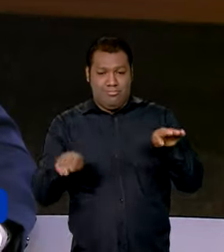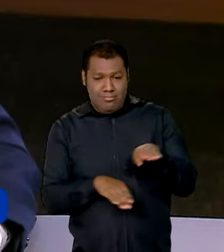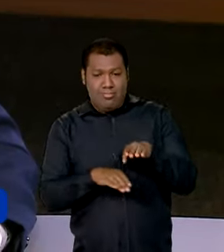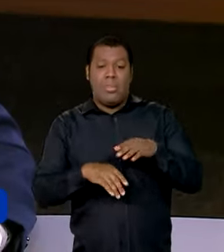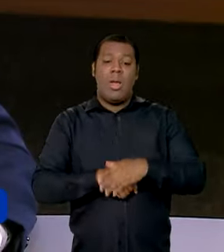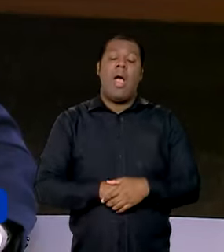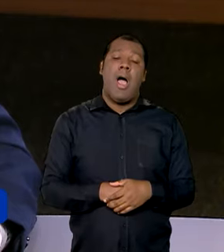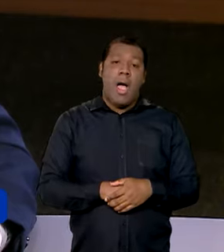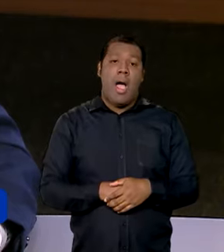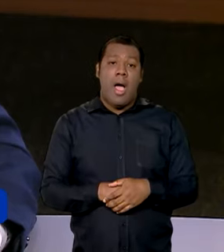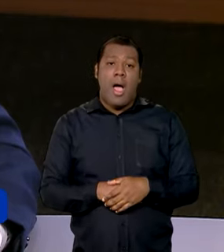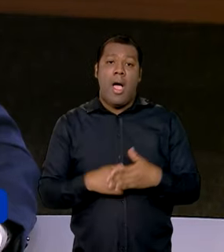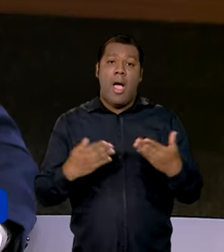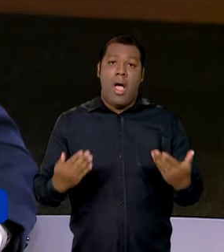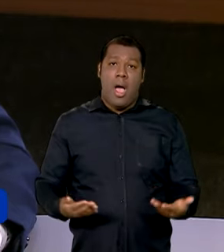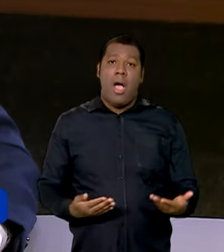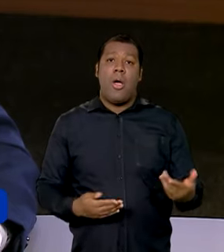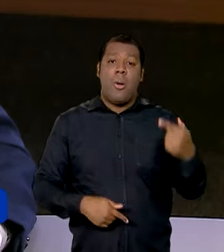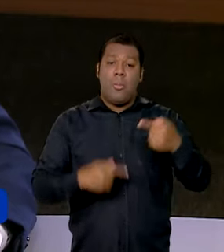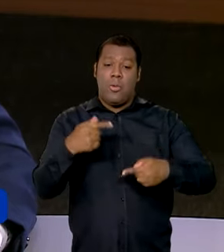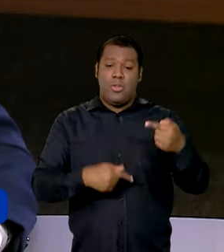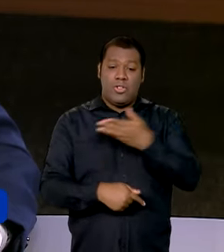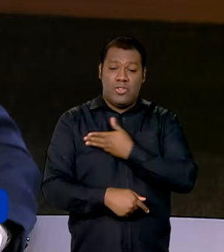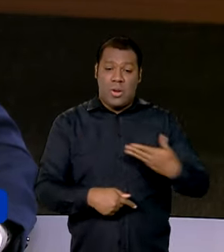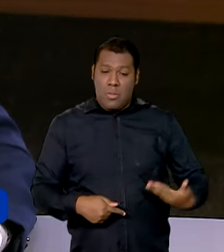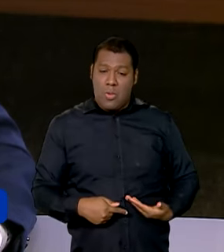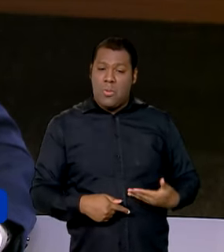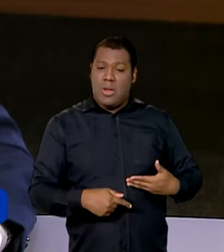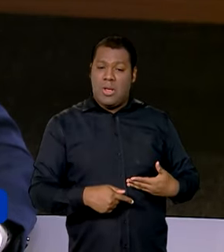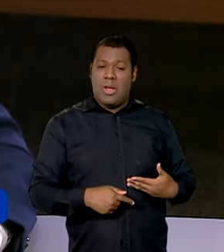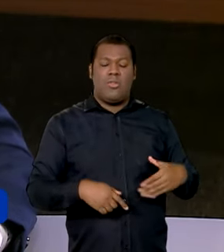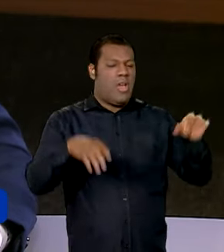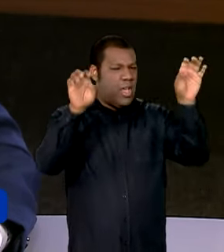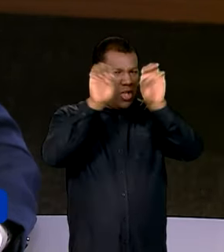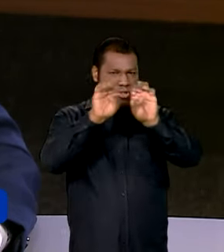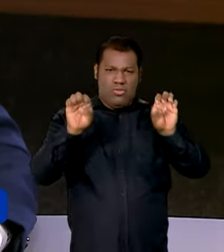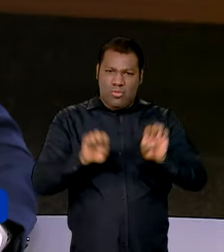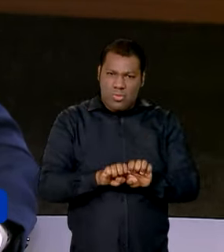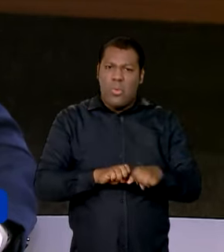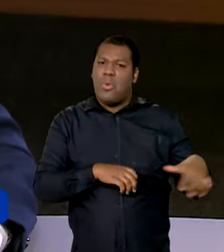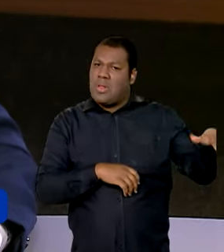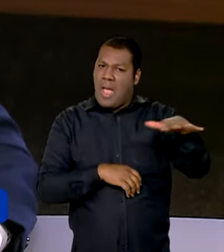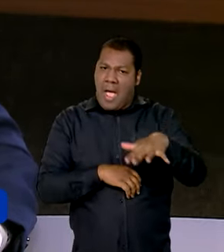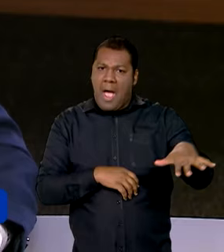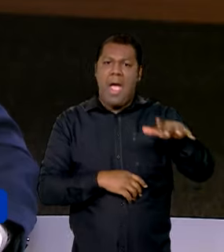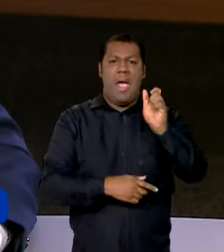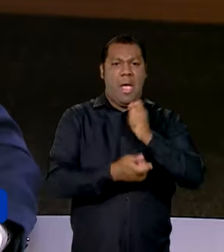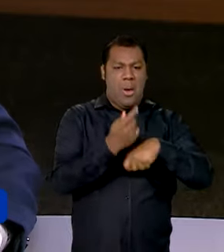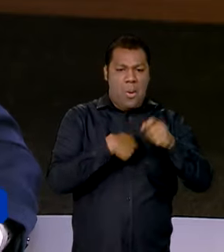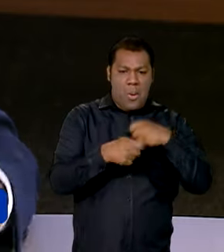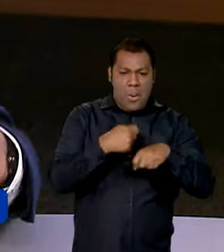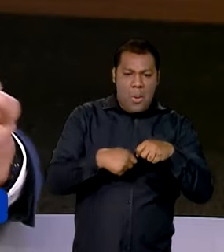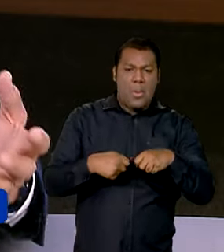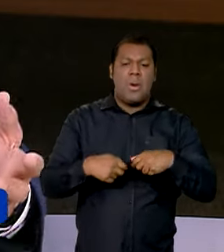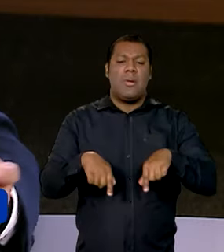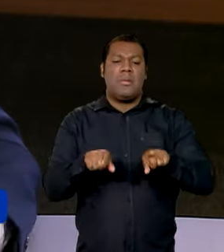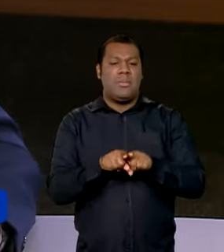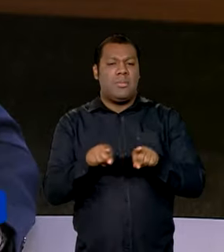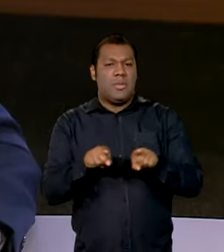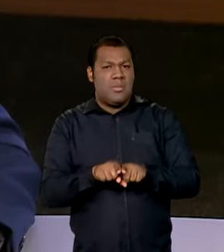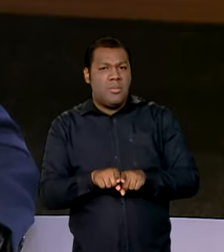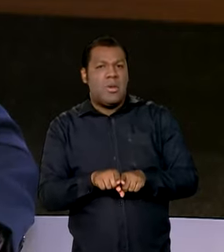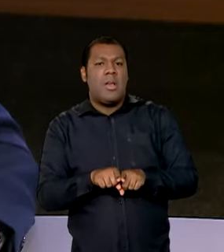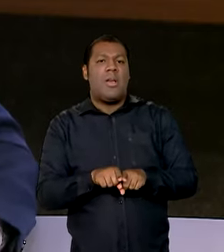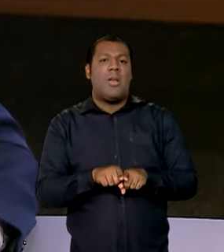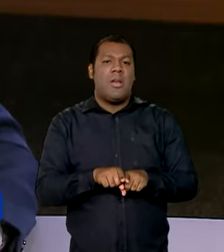Maranhão seja de infraestrutura e de desenvolvimento eh de setor econômico eh de distribuição de